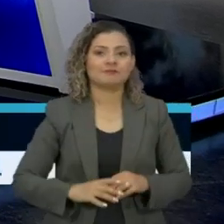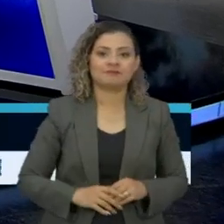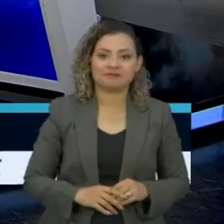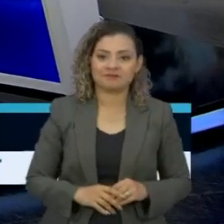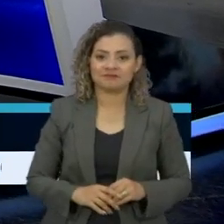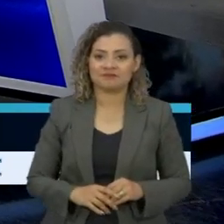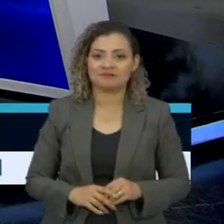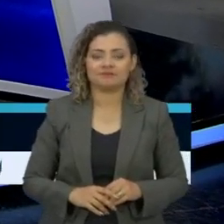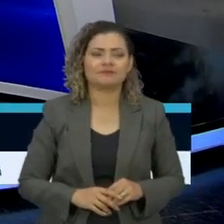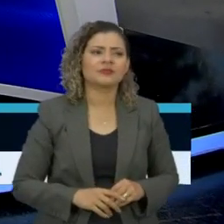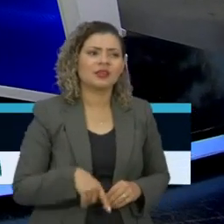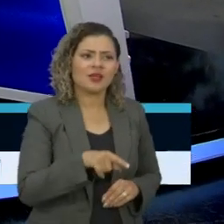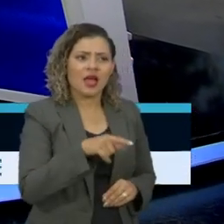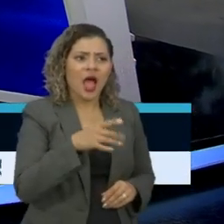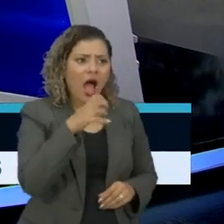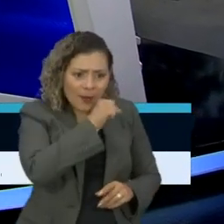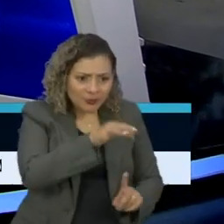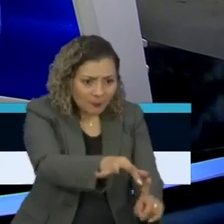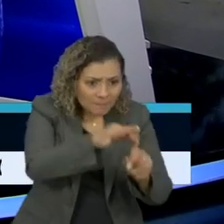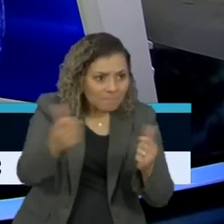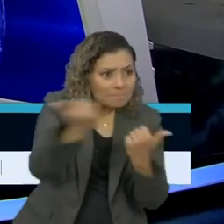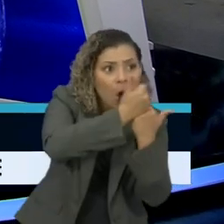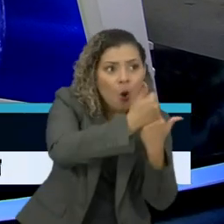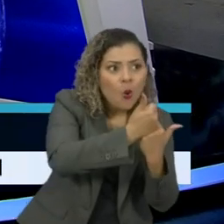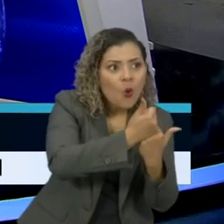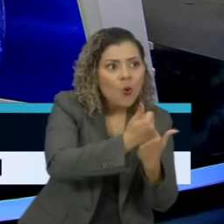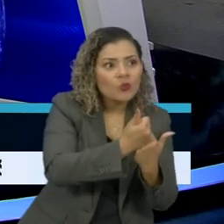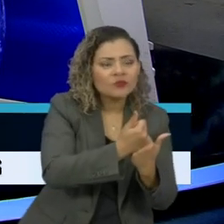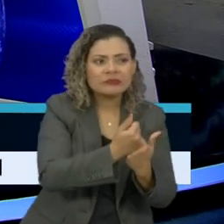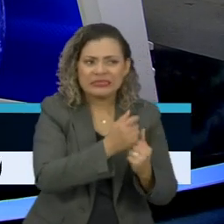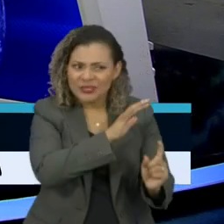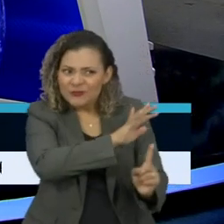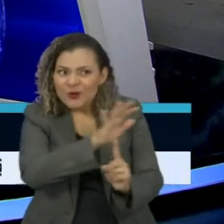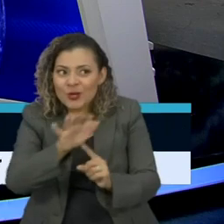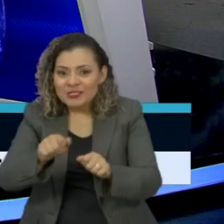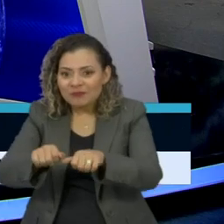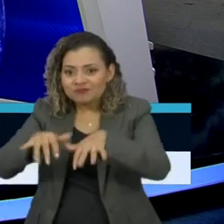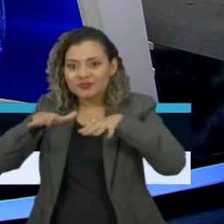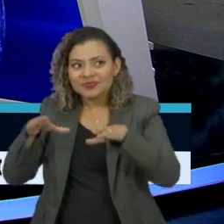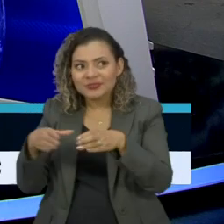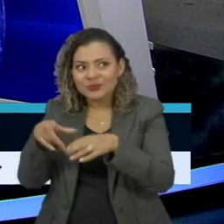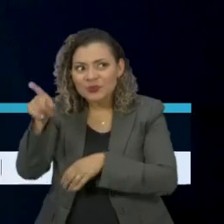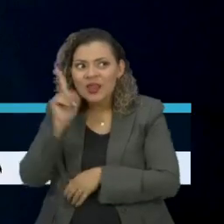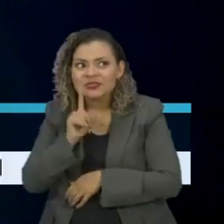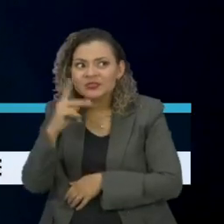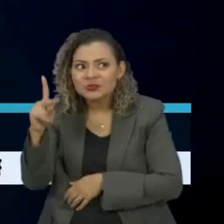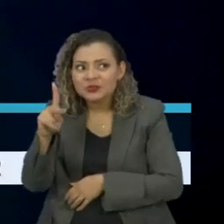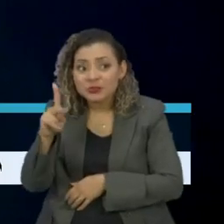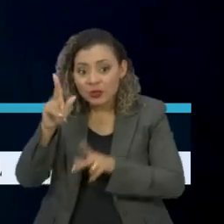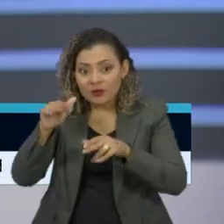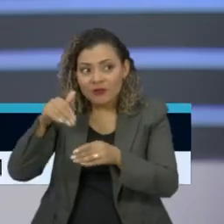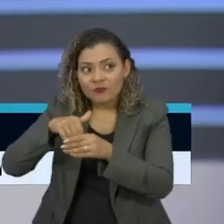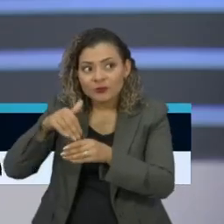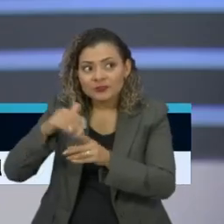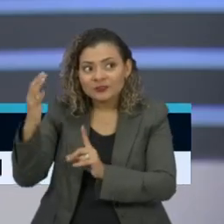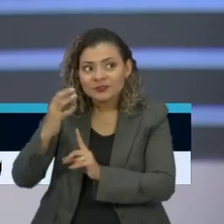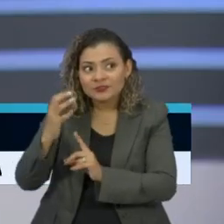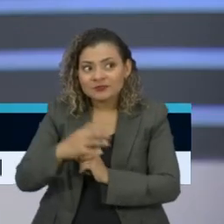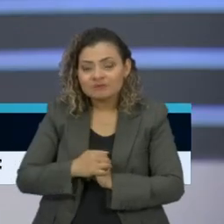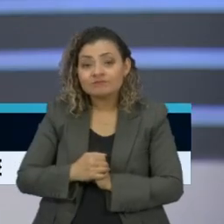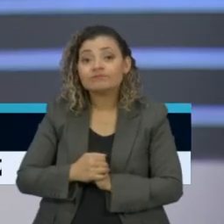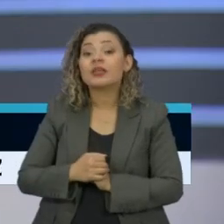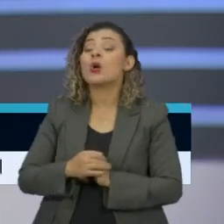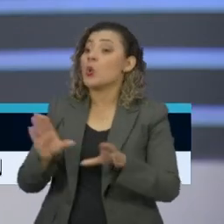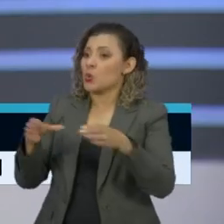Sakamoto, essa nomeação relâmpago pode provocar algum impacto na Suprema Corte, se de fato acontecer, ou nas eleições? Na Suprema Corte